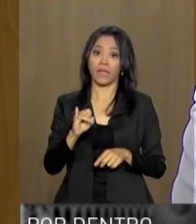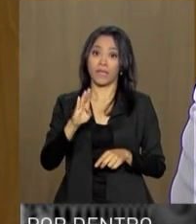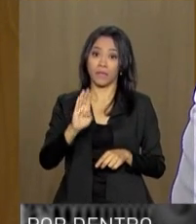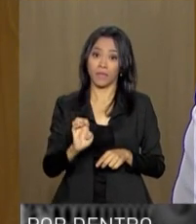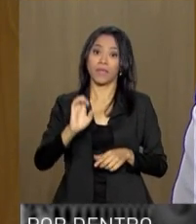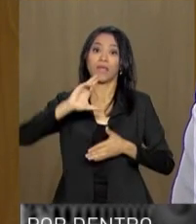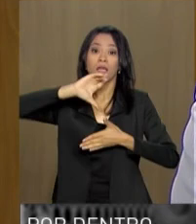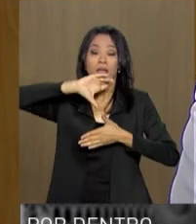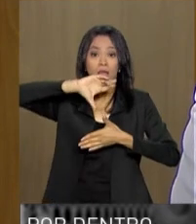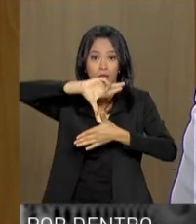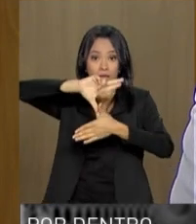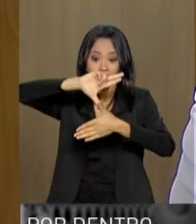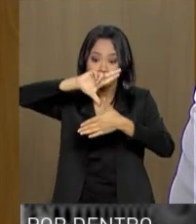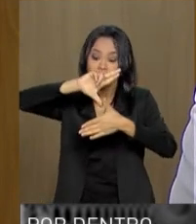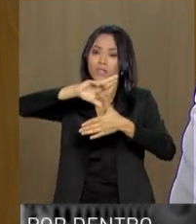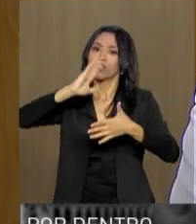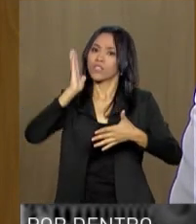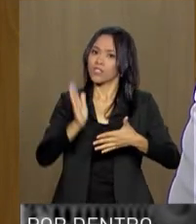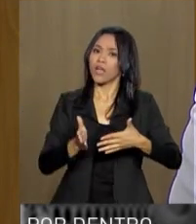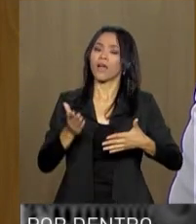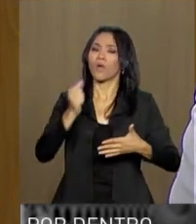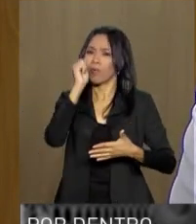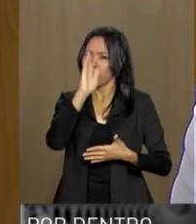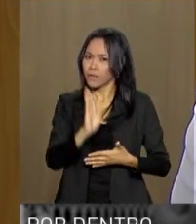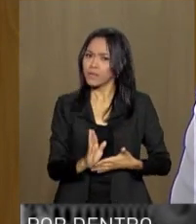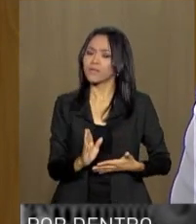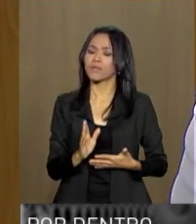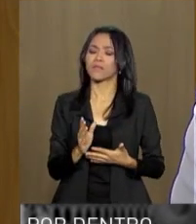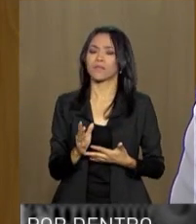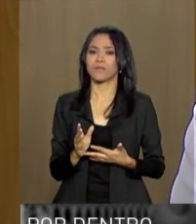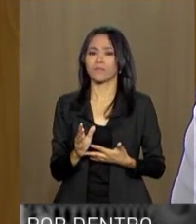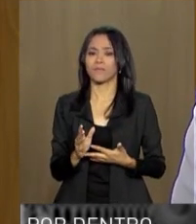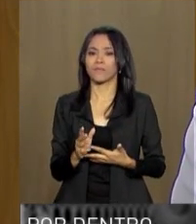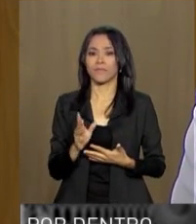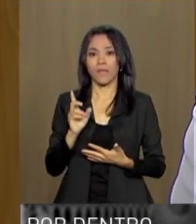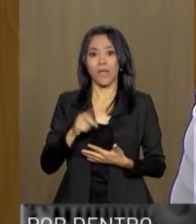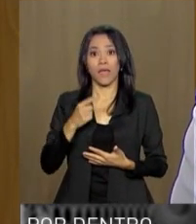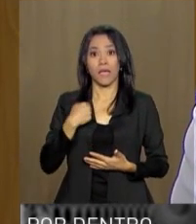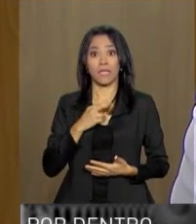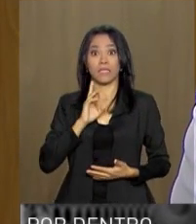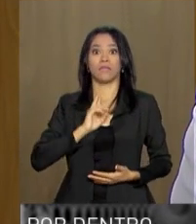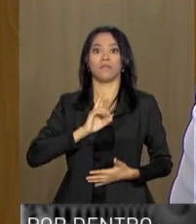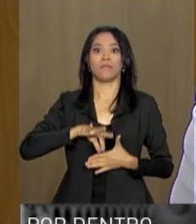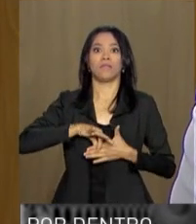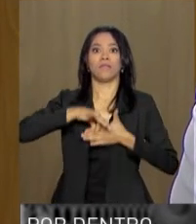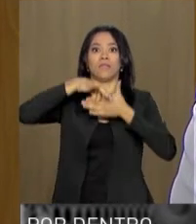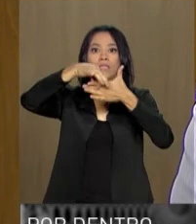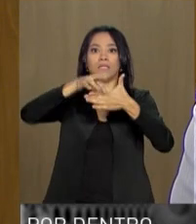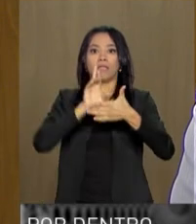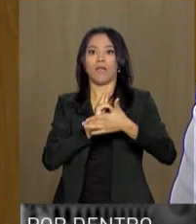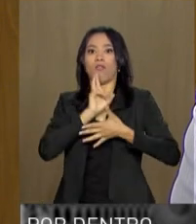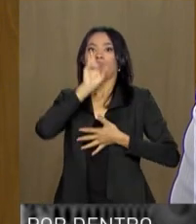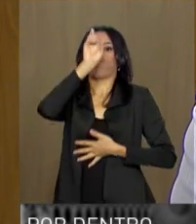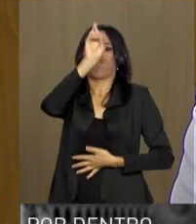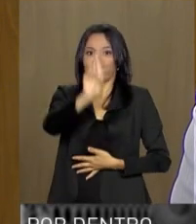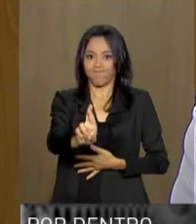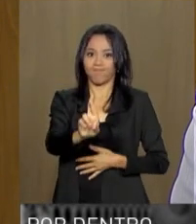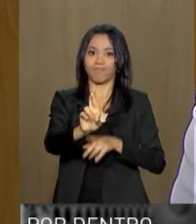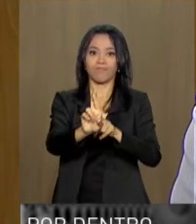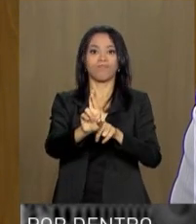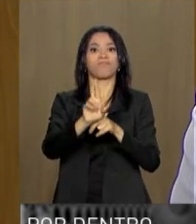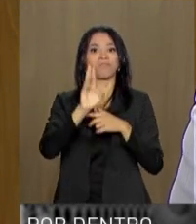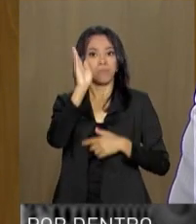adiantando esse diálogo o brasil como é liderança que é principalmente por causa dos seus